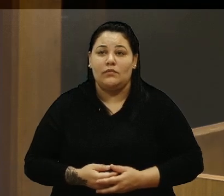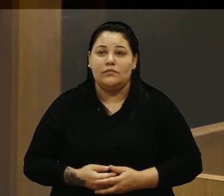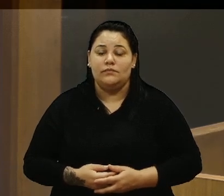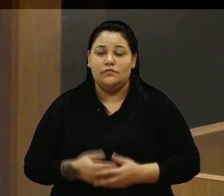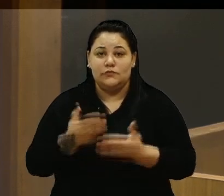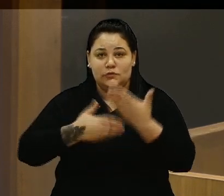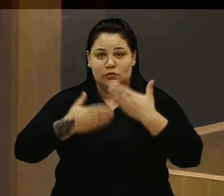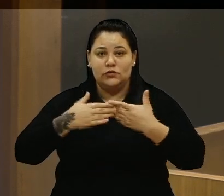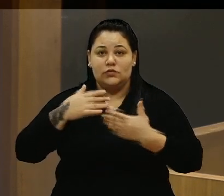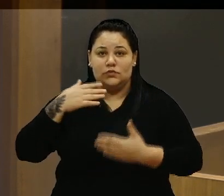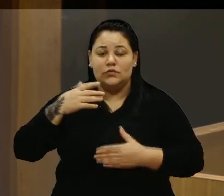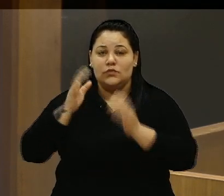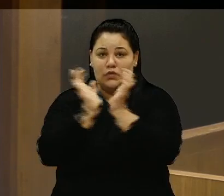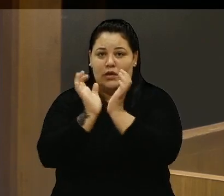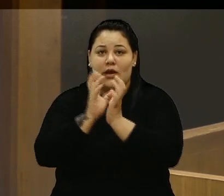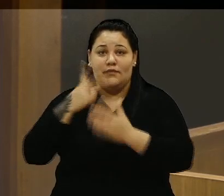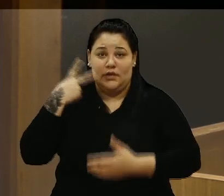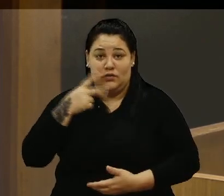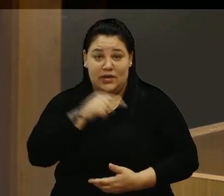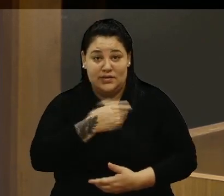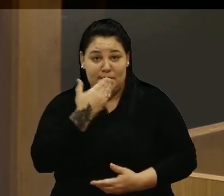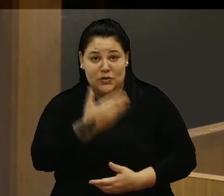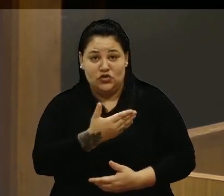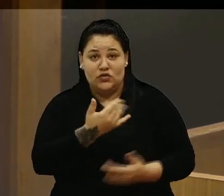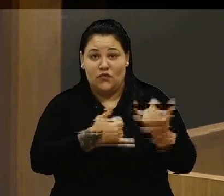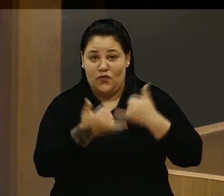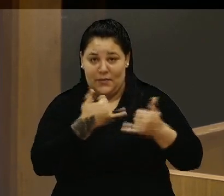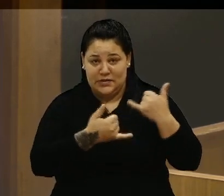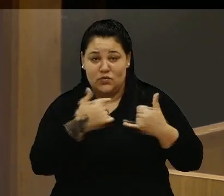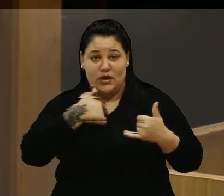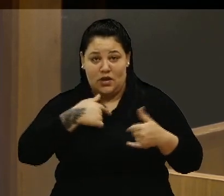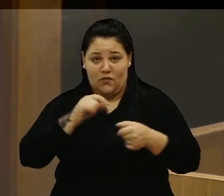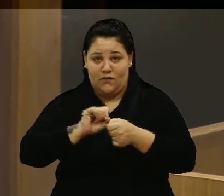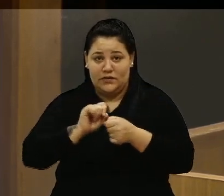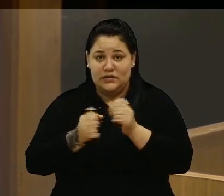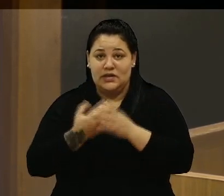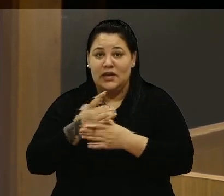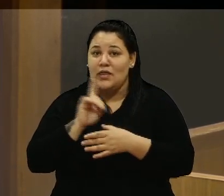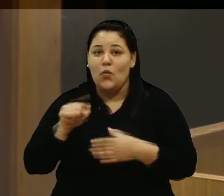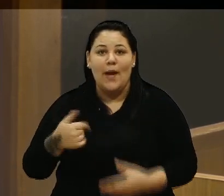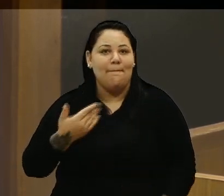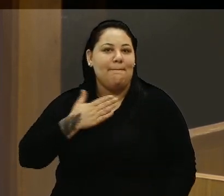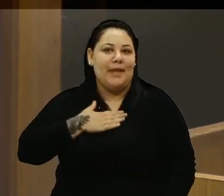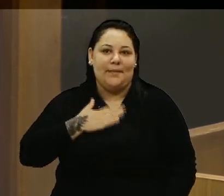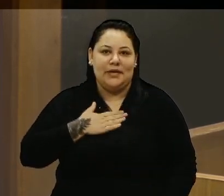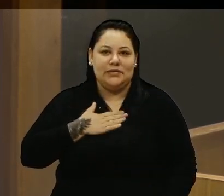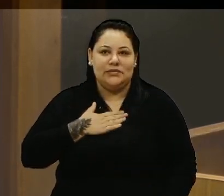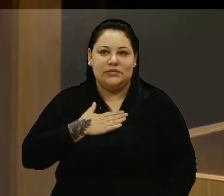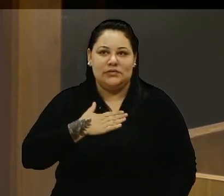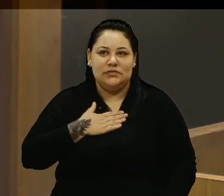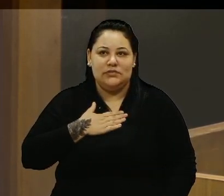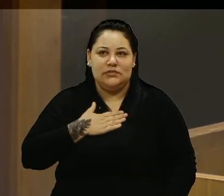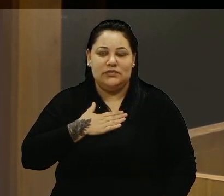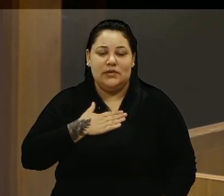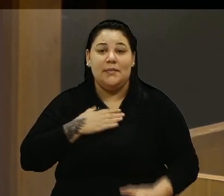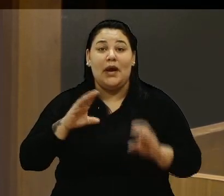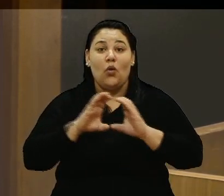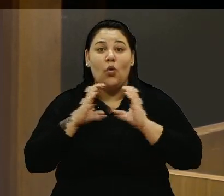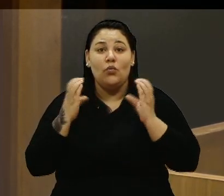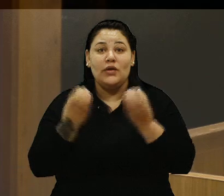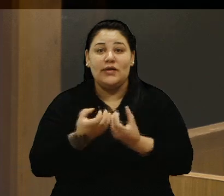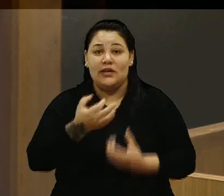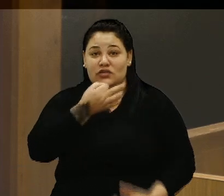esse pedido de informação é um pedido de informação, não é para mim, é para a comunidade